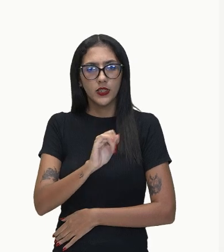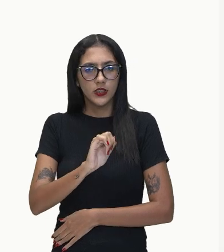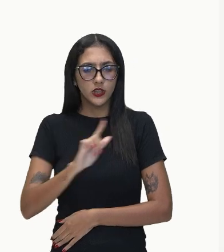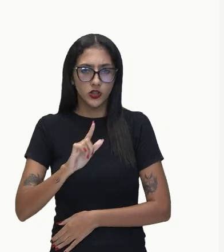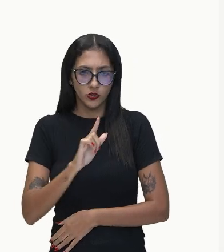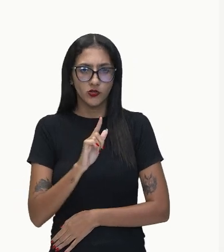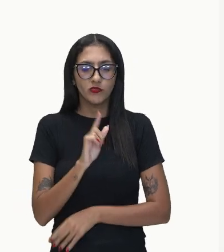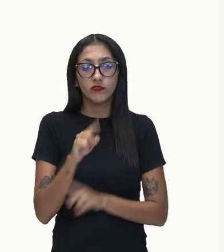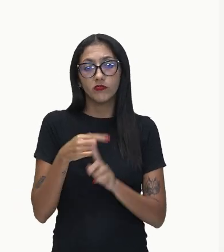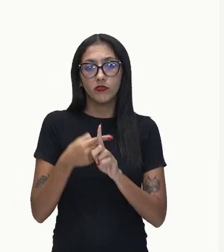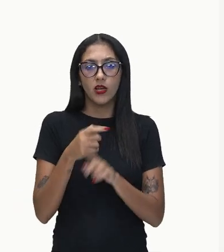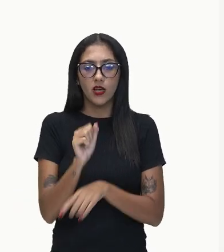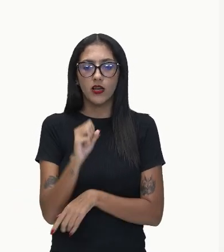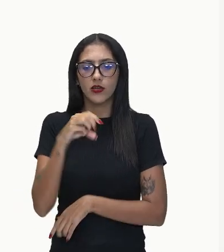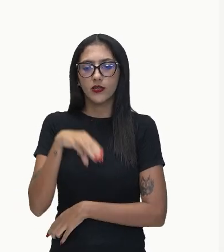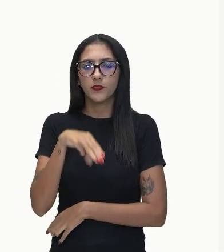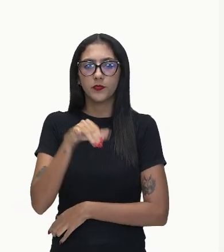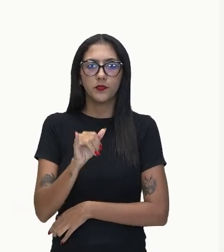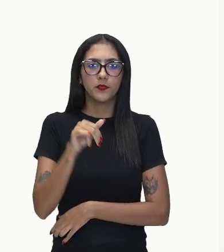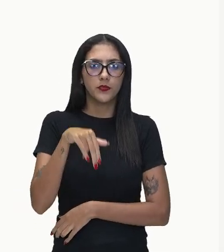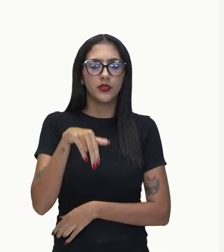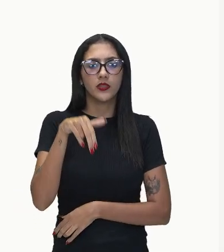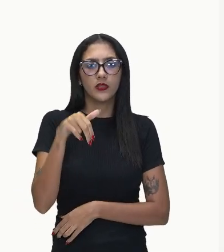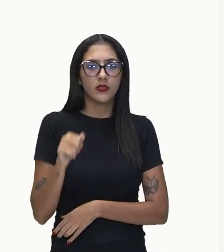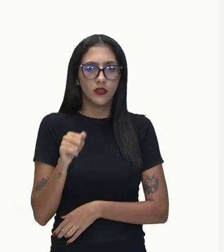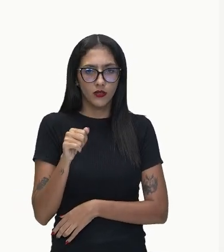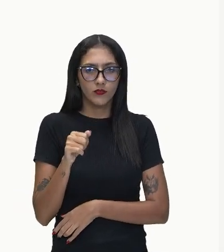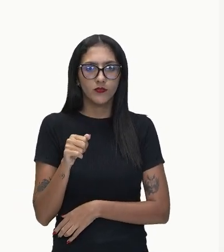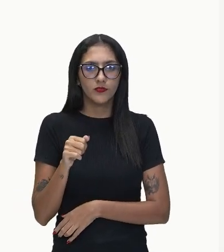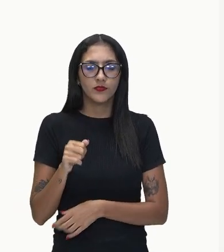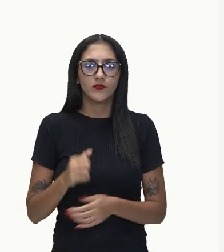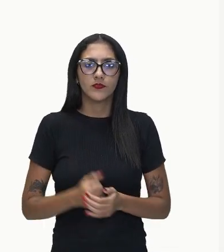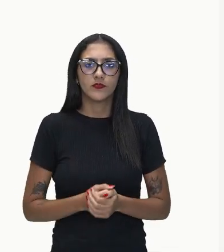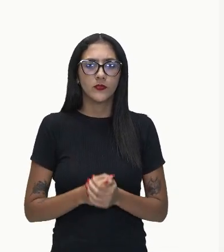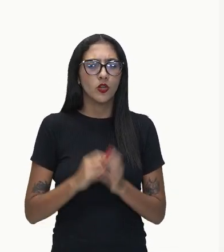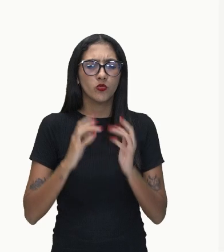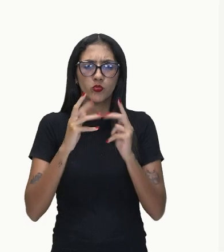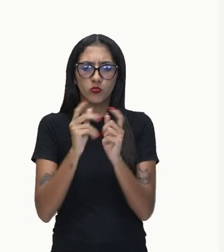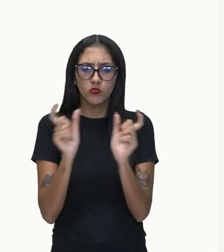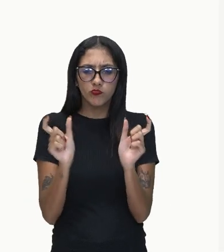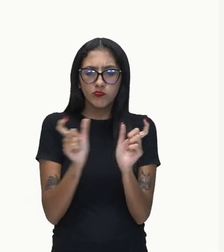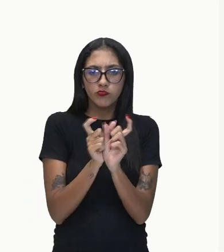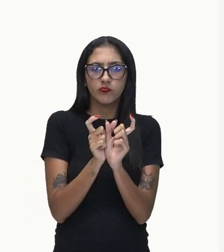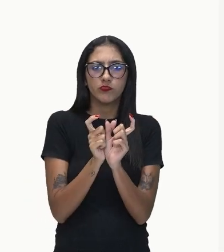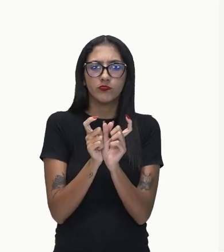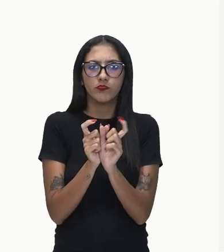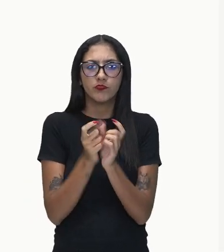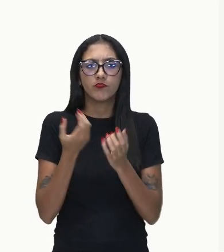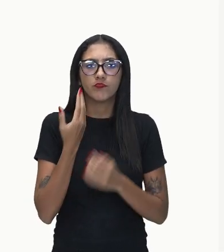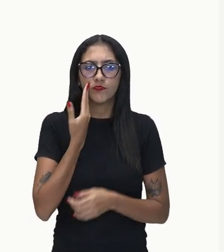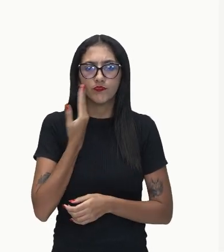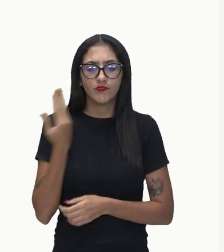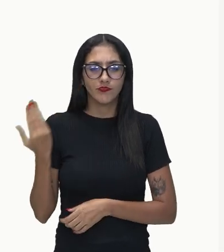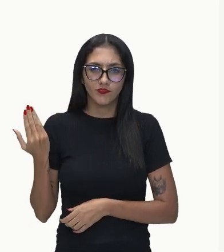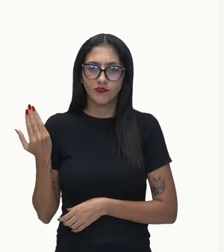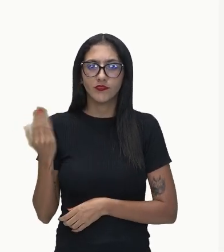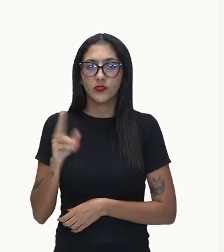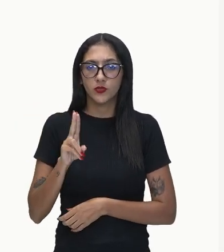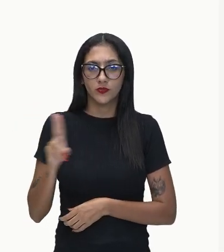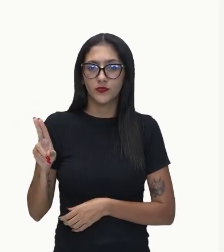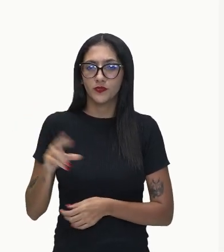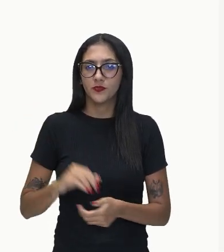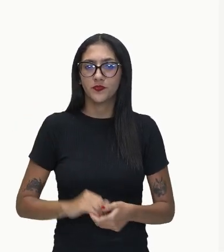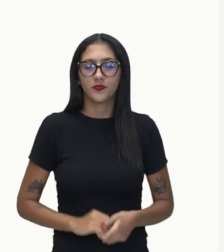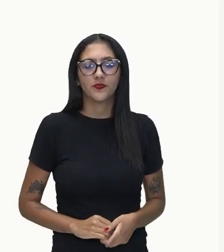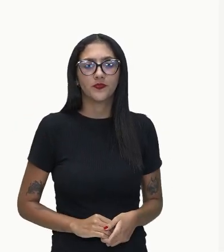trimetil mais a palavra amina, tudo junto. O nome desse composto, trimetilamina